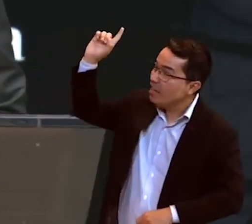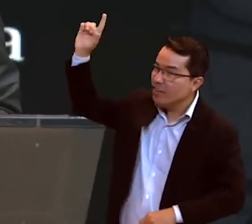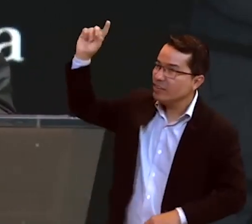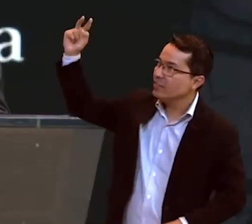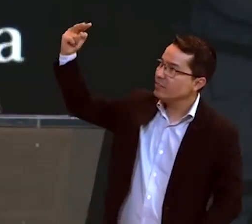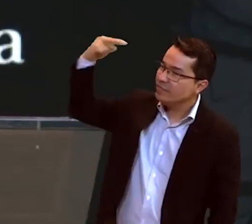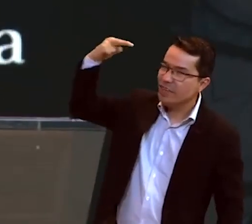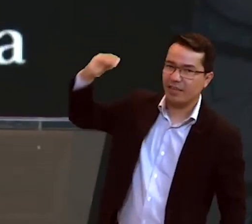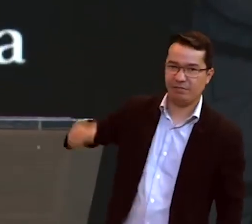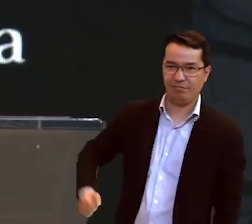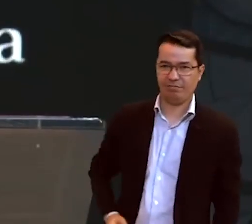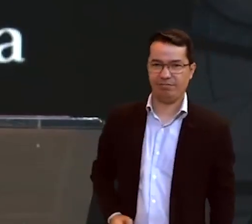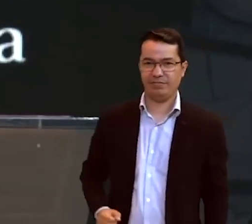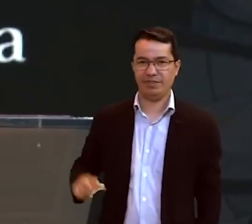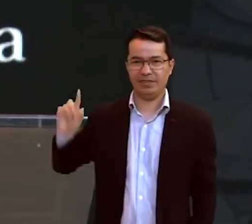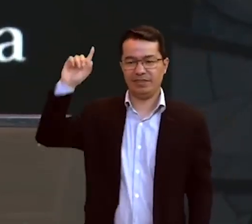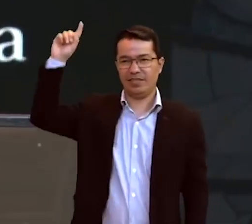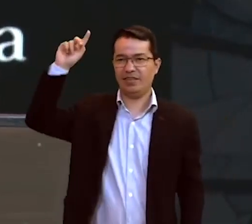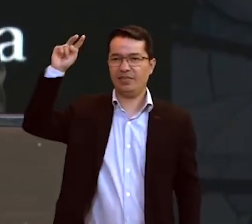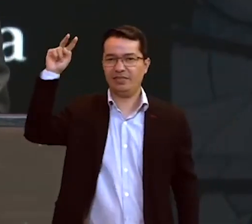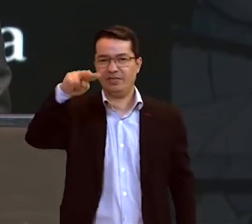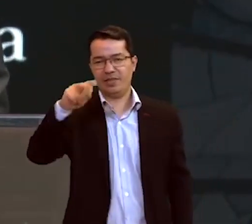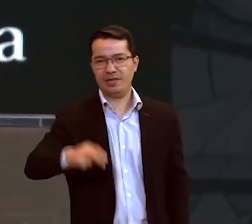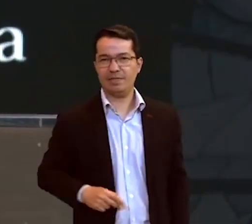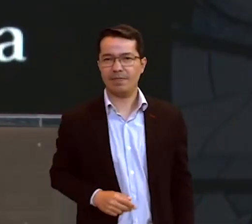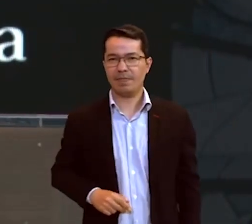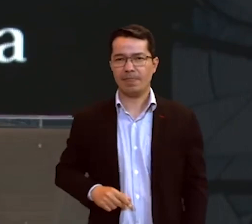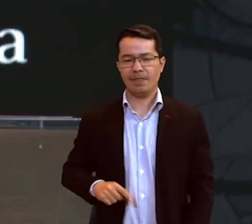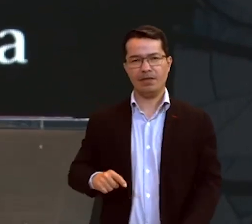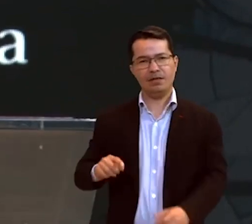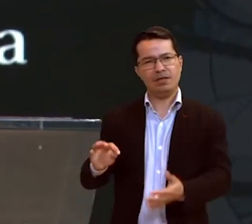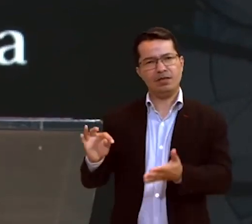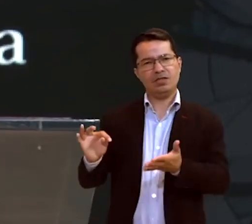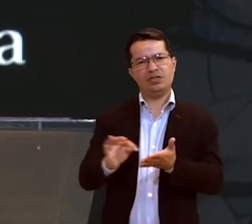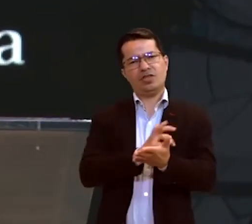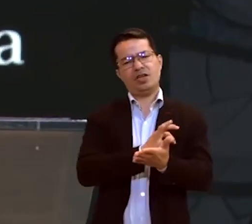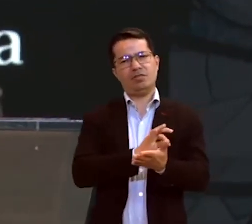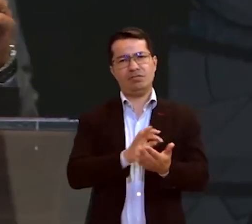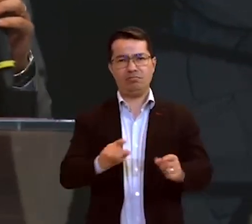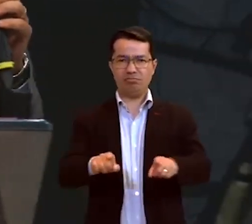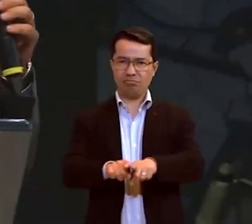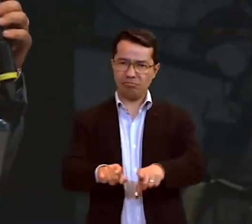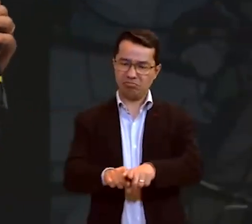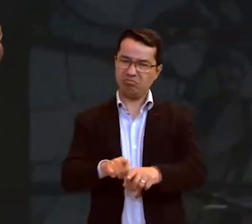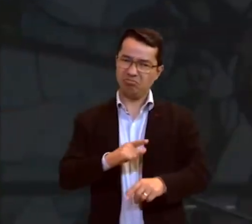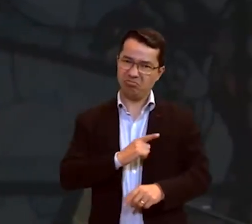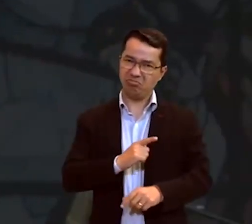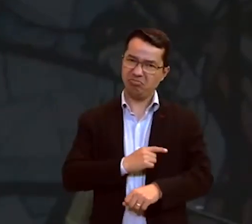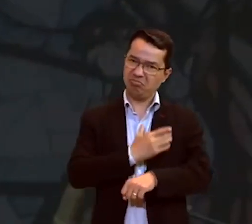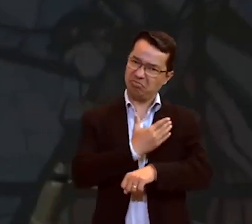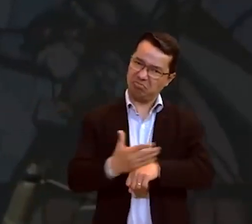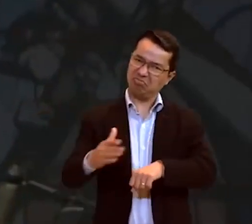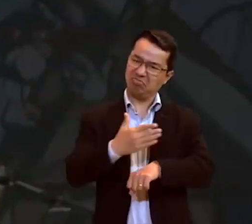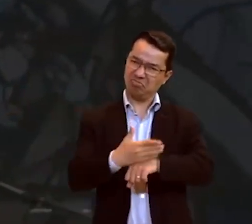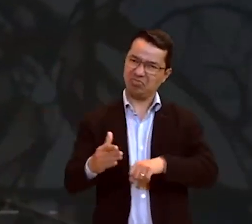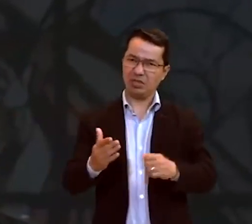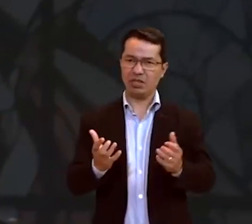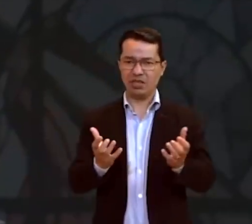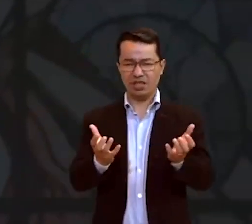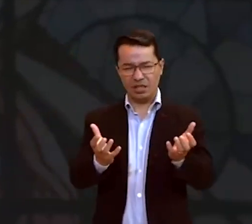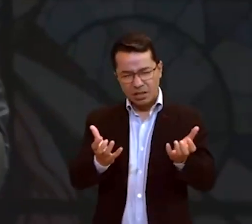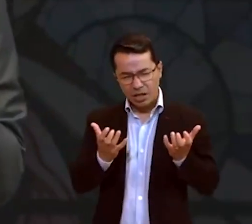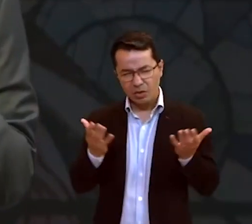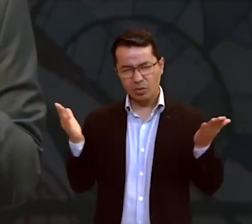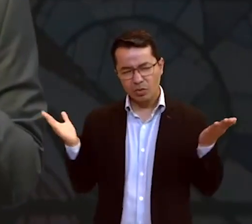E queridos, pensando nessa palavra, e Tiago sendo muito prático, eu quero fazer alguns apelos